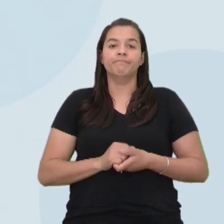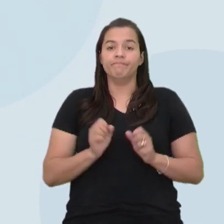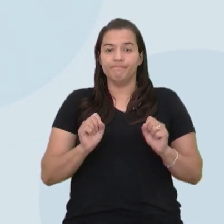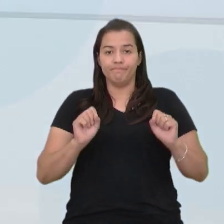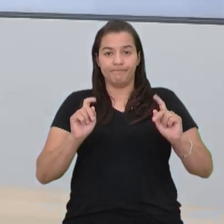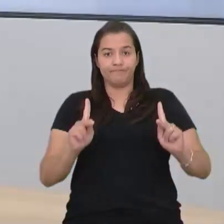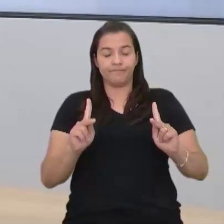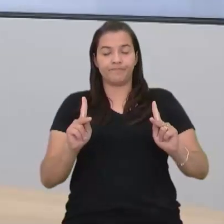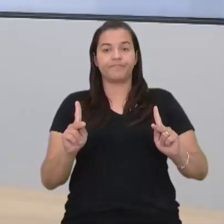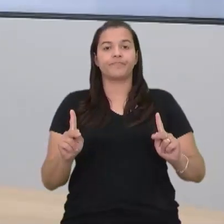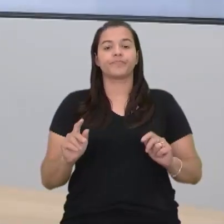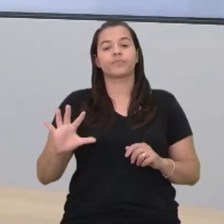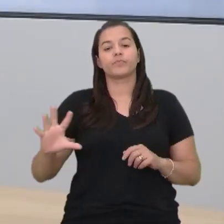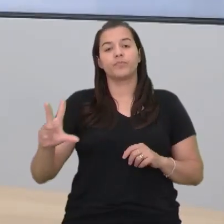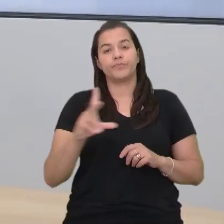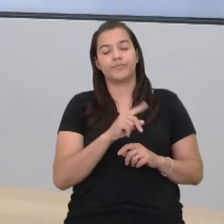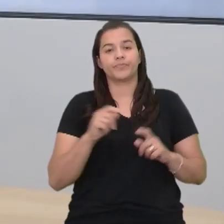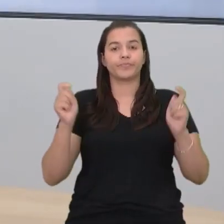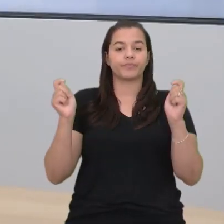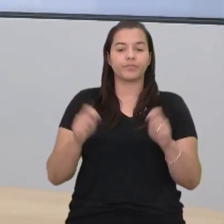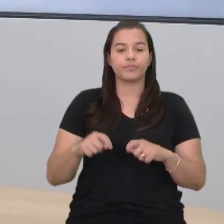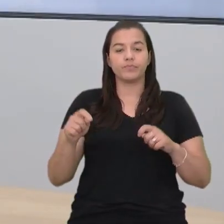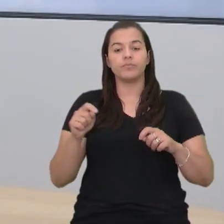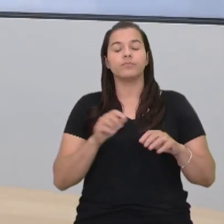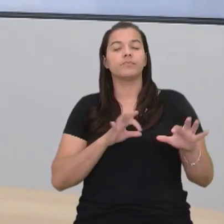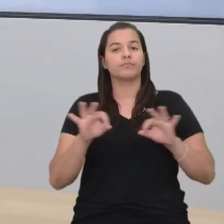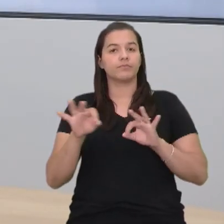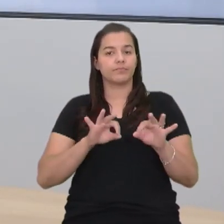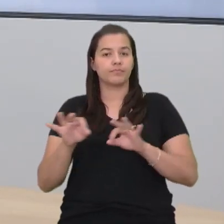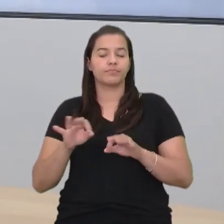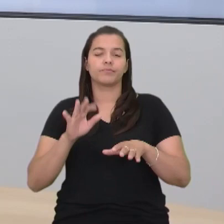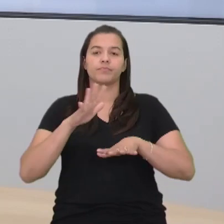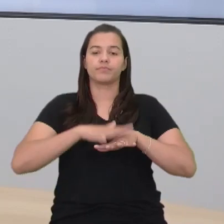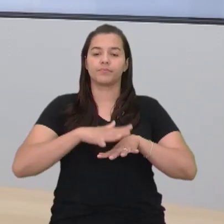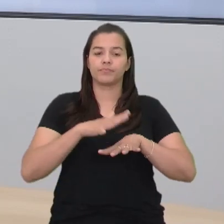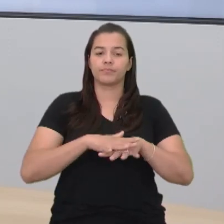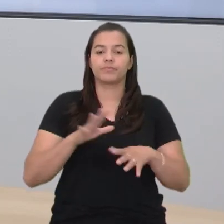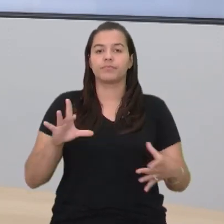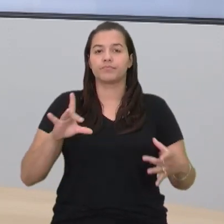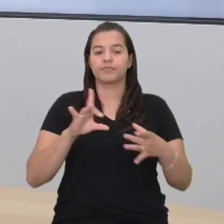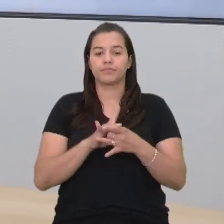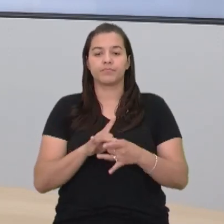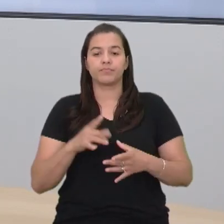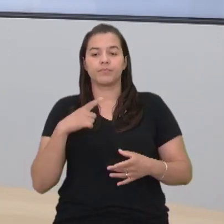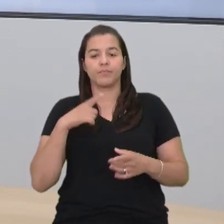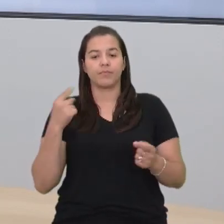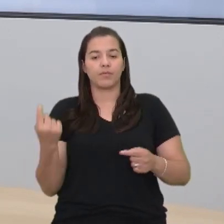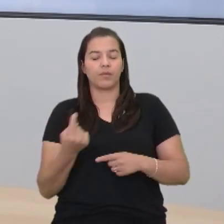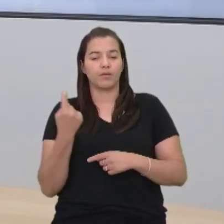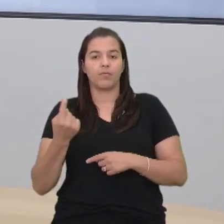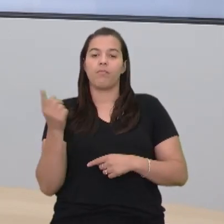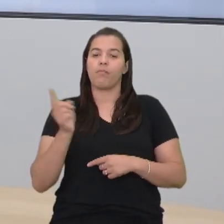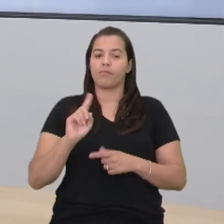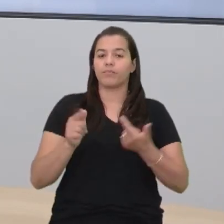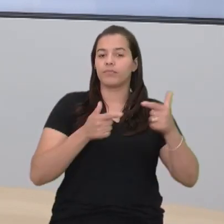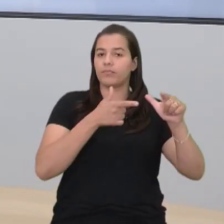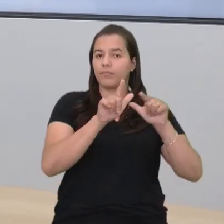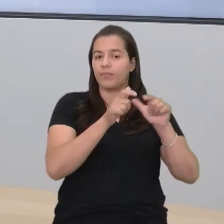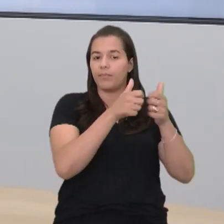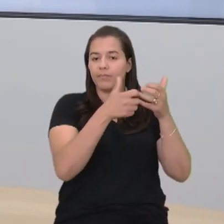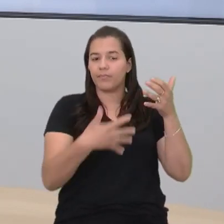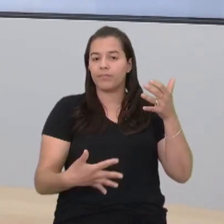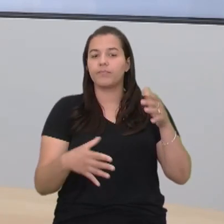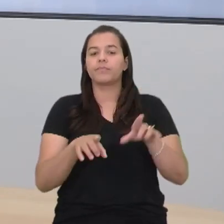aqui? Geometria dinâmica do Matemática Conectada, já sei disso, mas o Geometria Dinâmica não está sozinho. Tem outros componentes